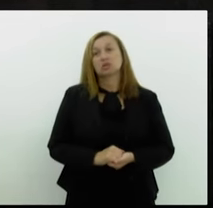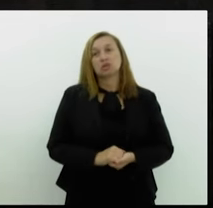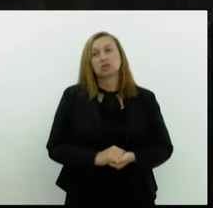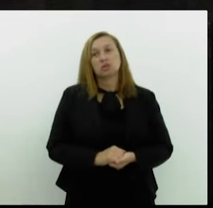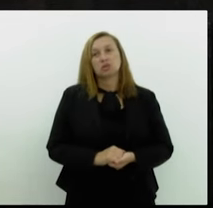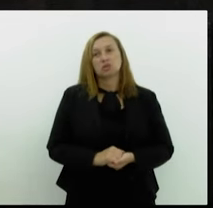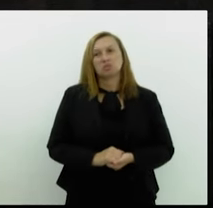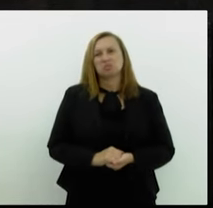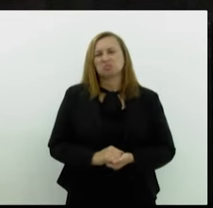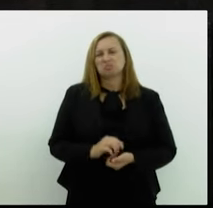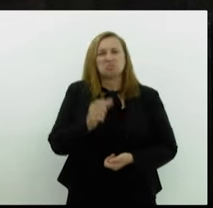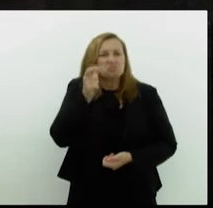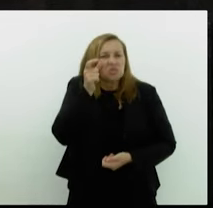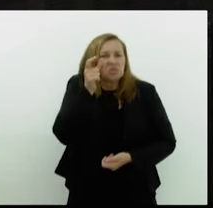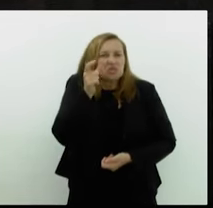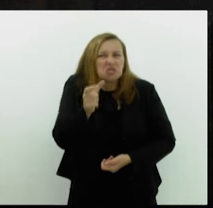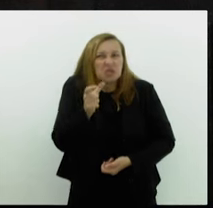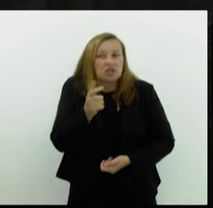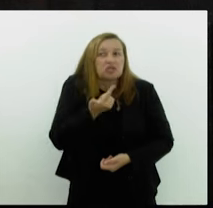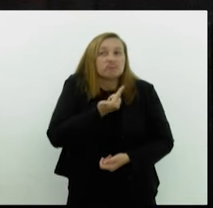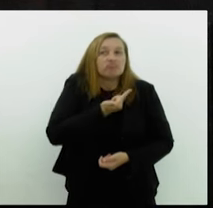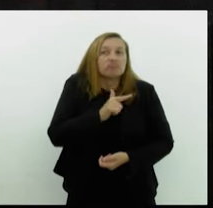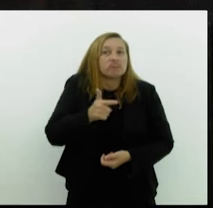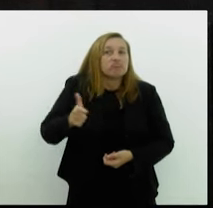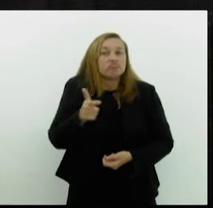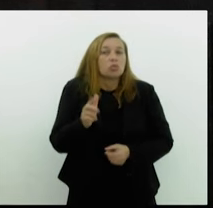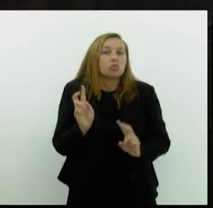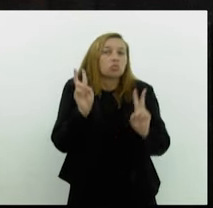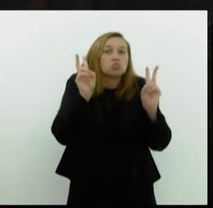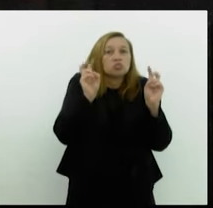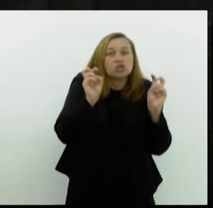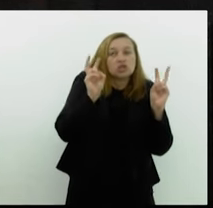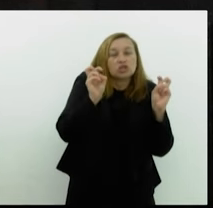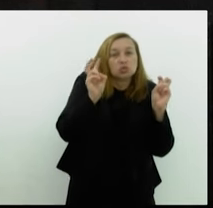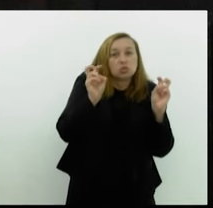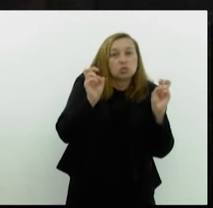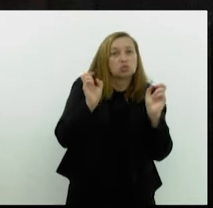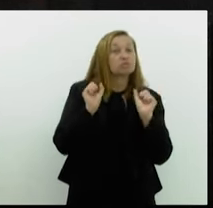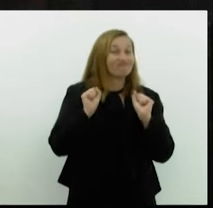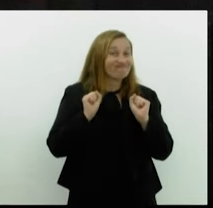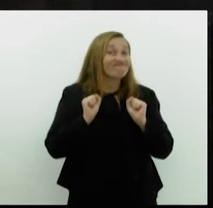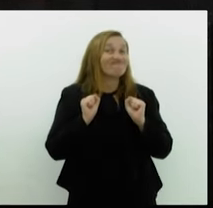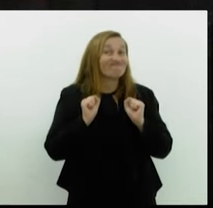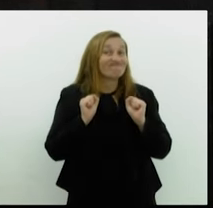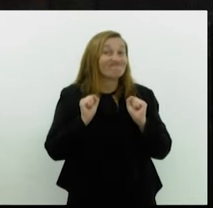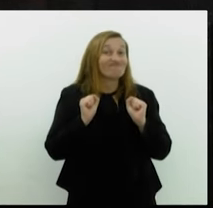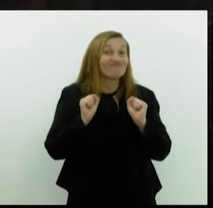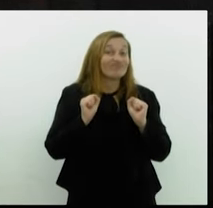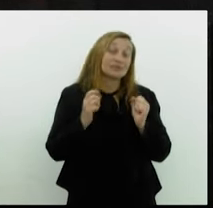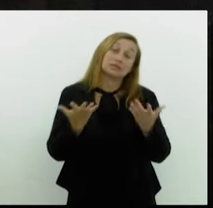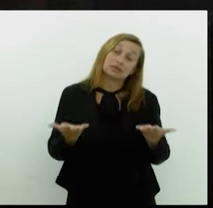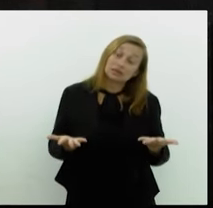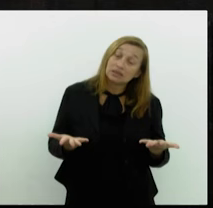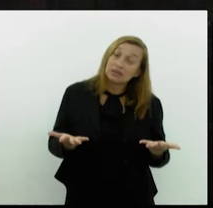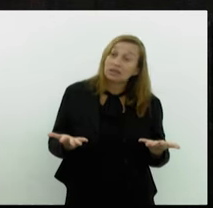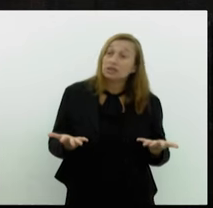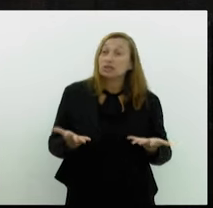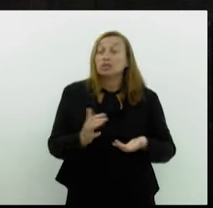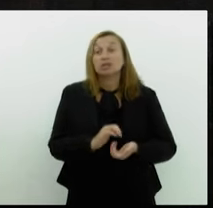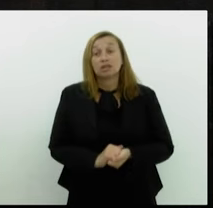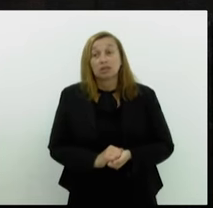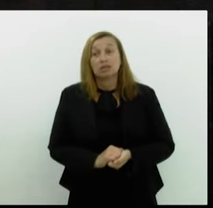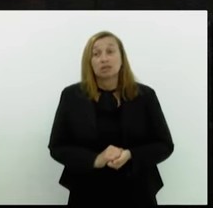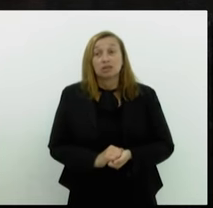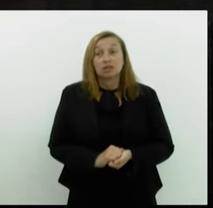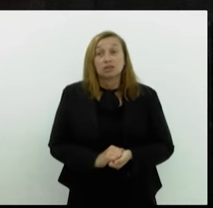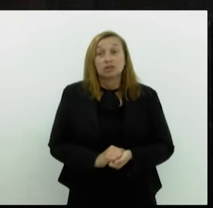têm muito interesse nessa questão, que é a questão